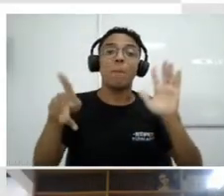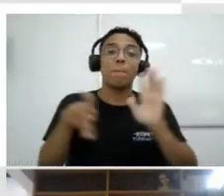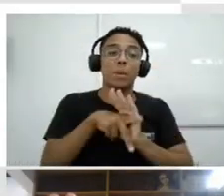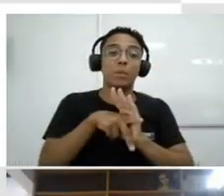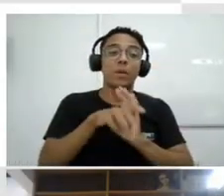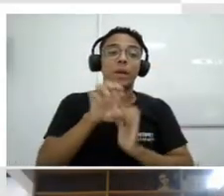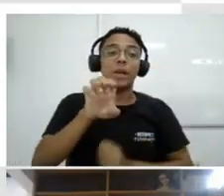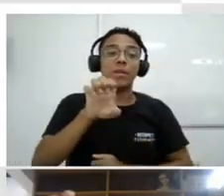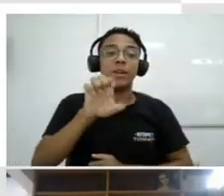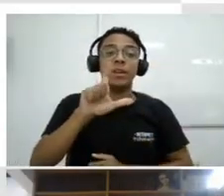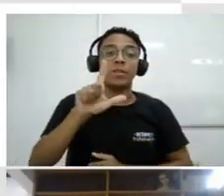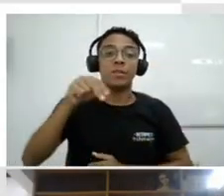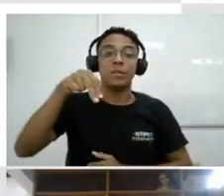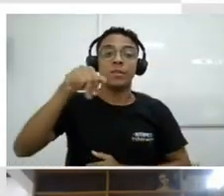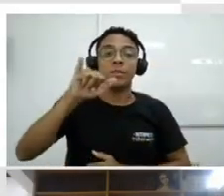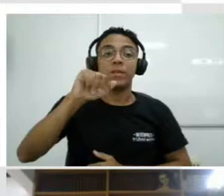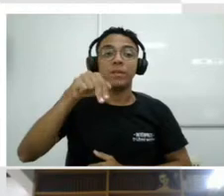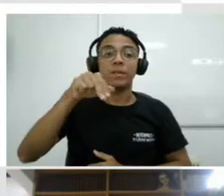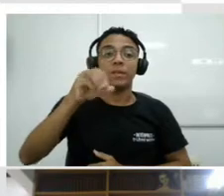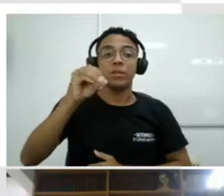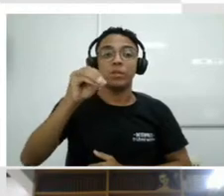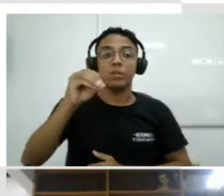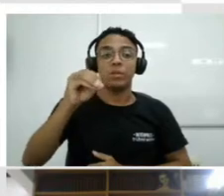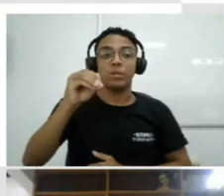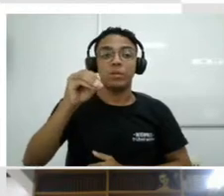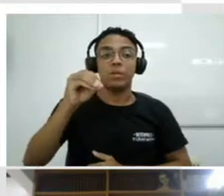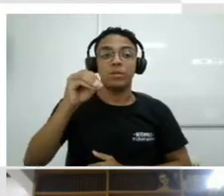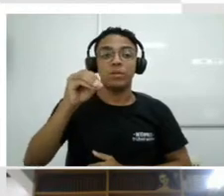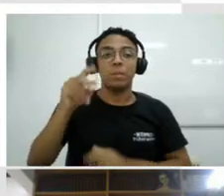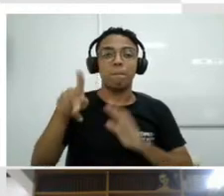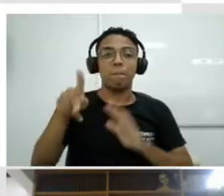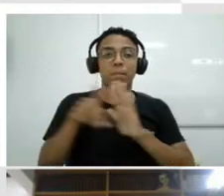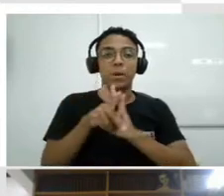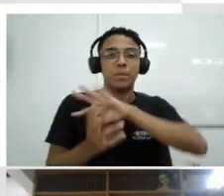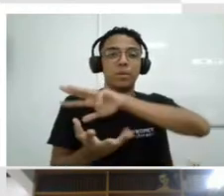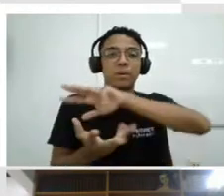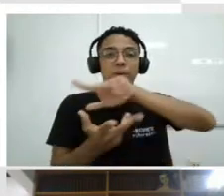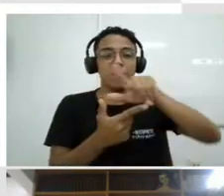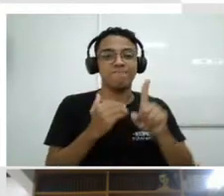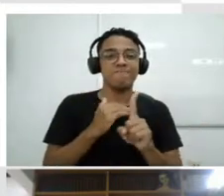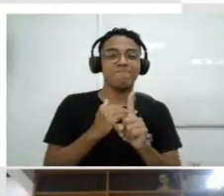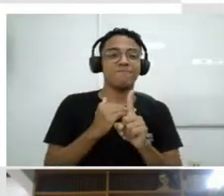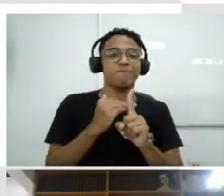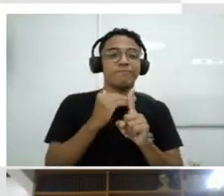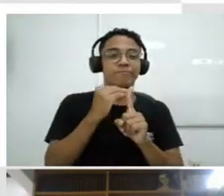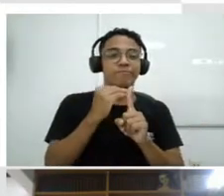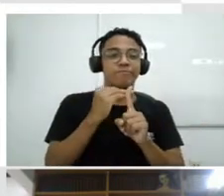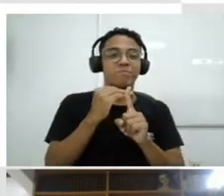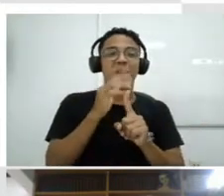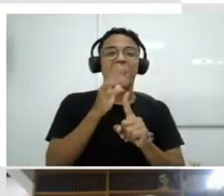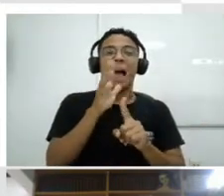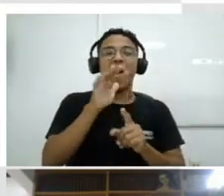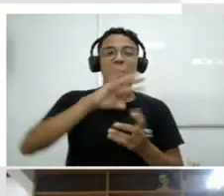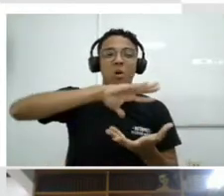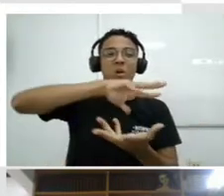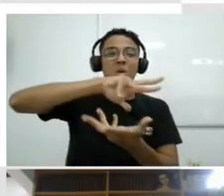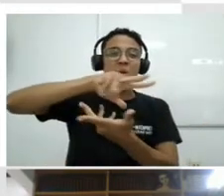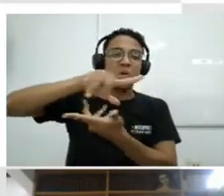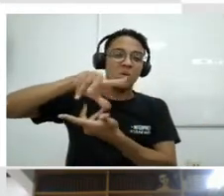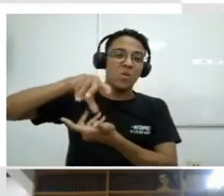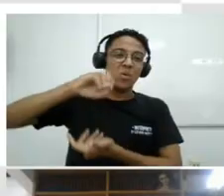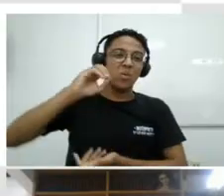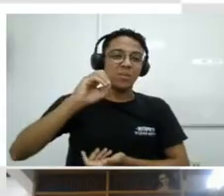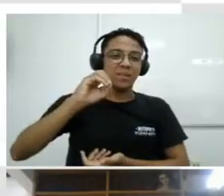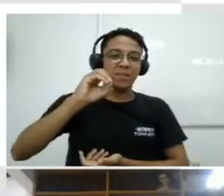duas fases cíclicas do aquecimento do Oceano Pacífico que interferem, de forma geral, na temperatura do